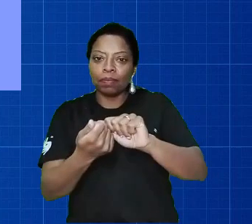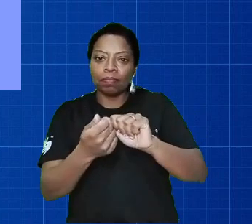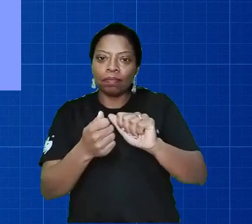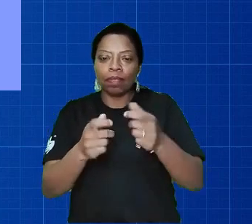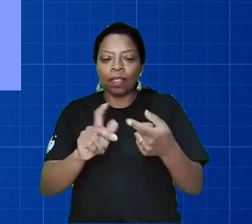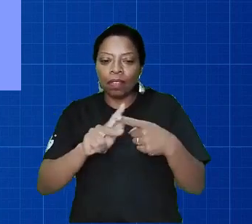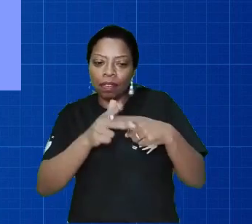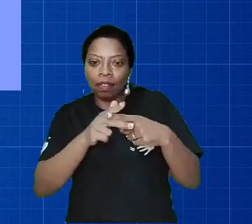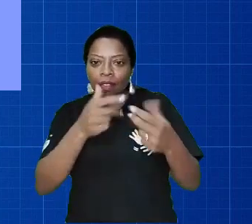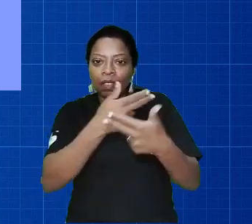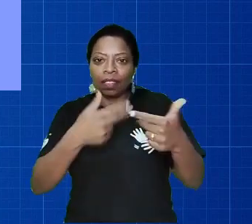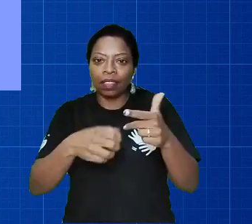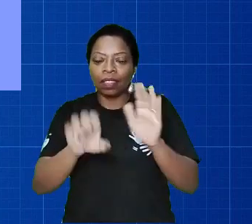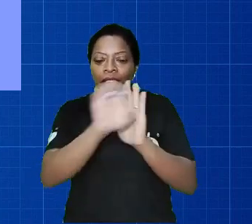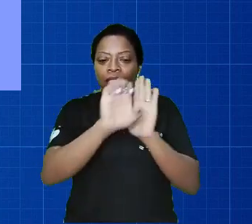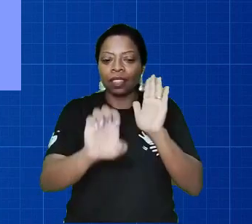da APPF.